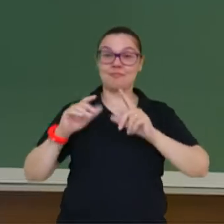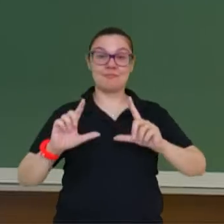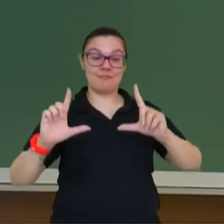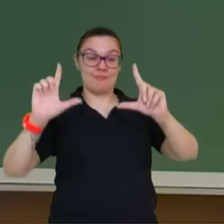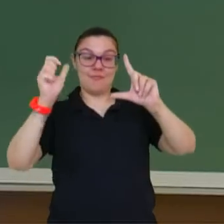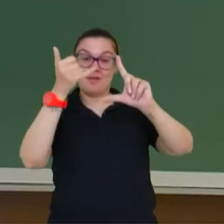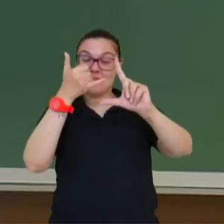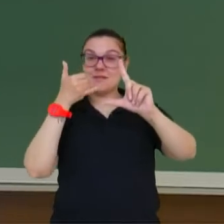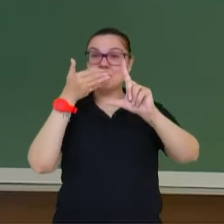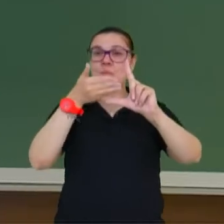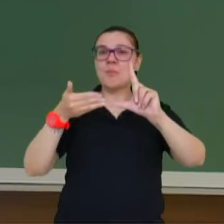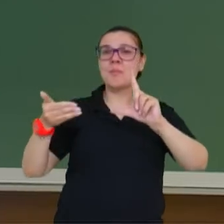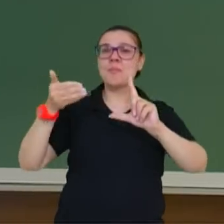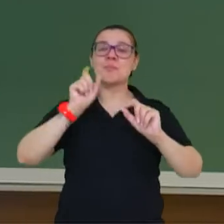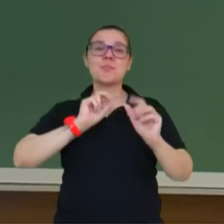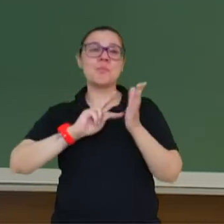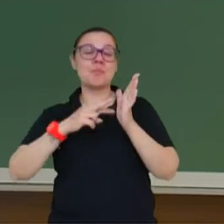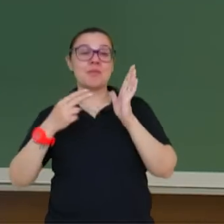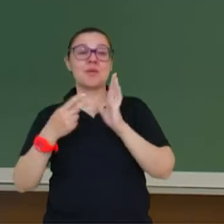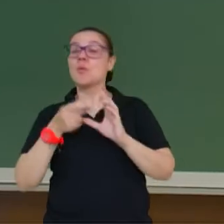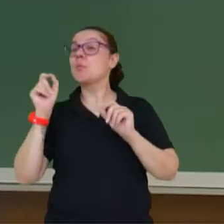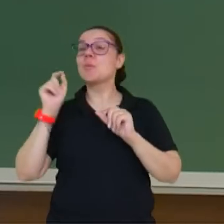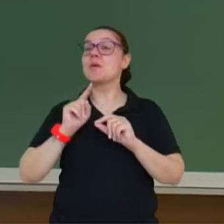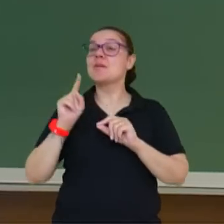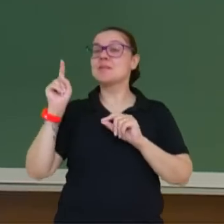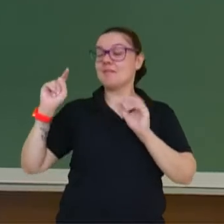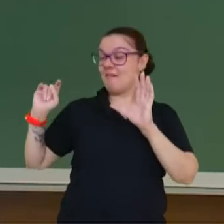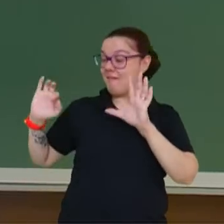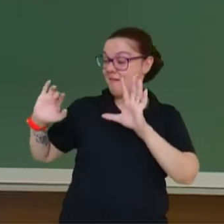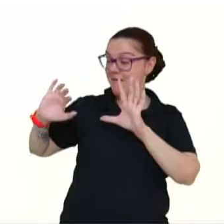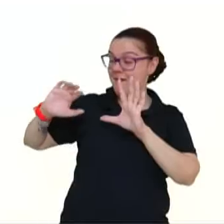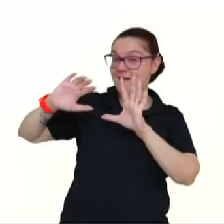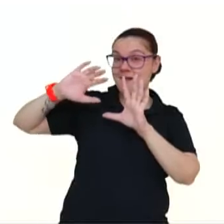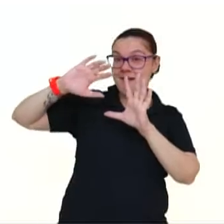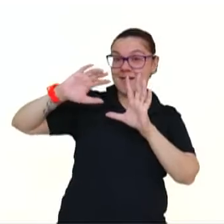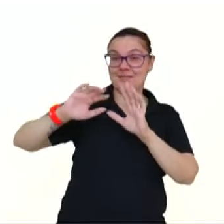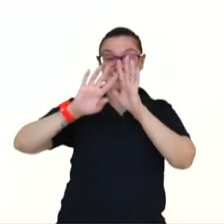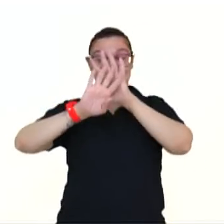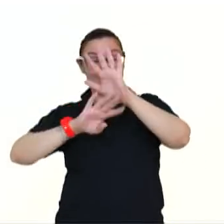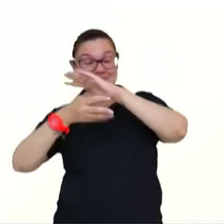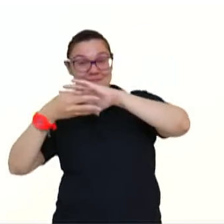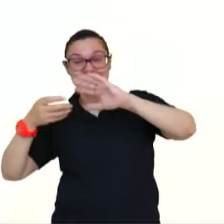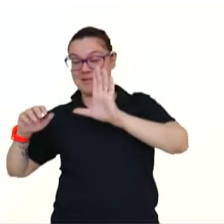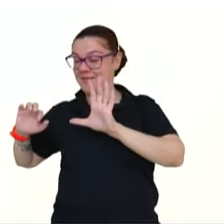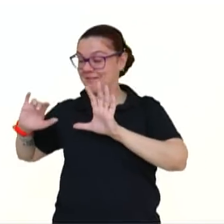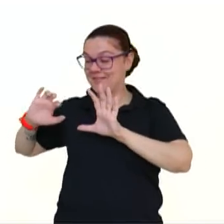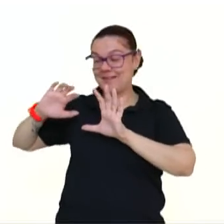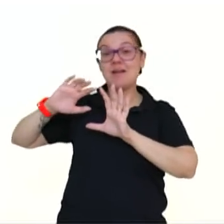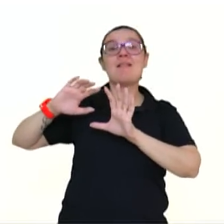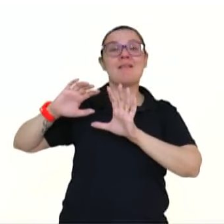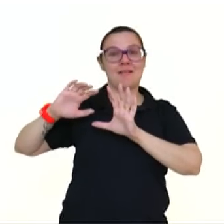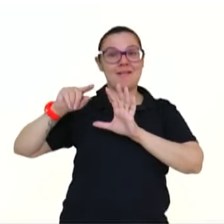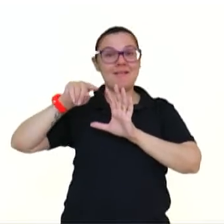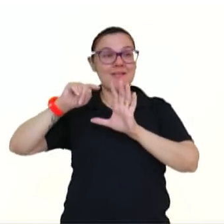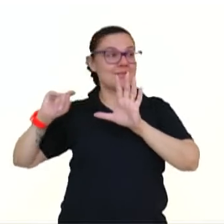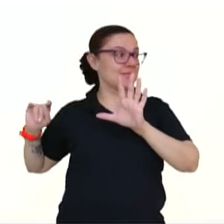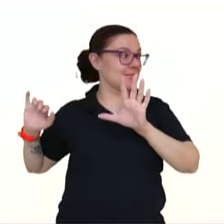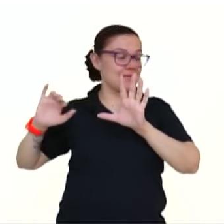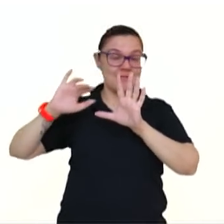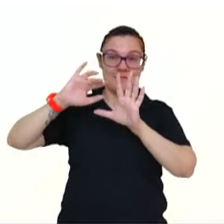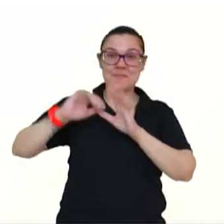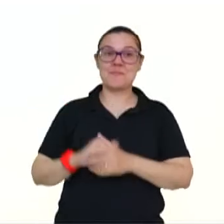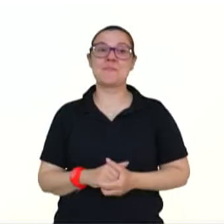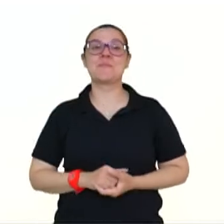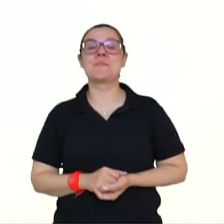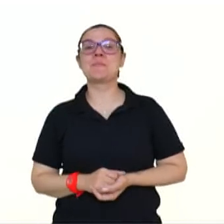dessa imagem e que nós temos aqui uma teia, não é verdade? Sim, temos uma teia